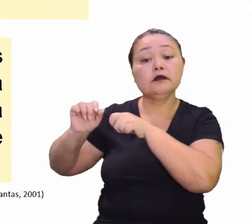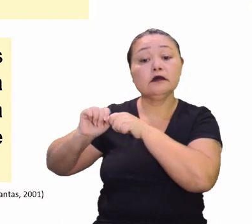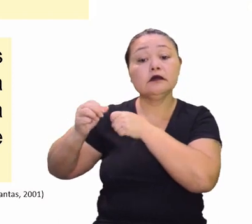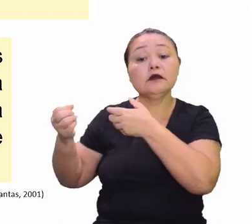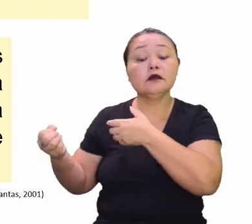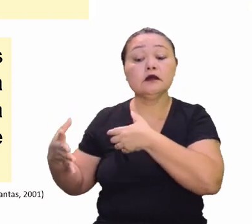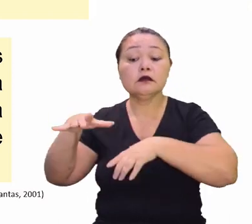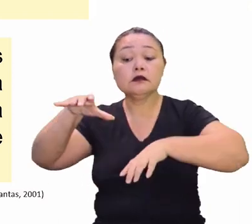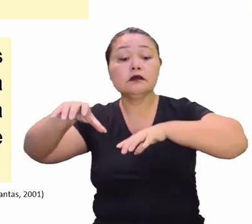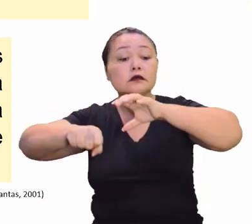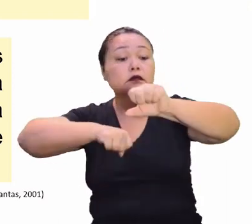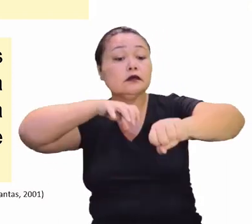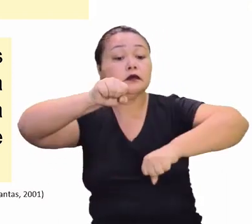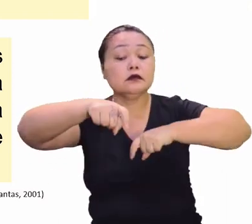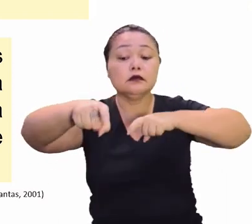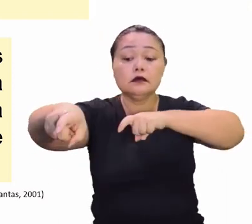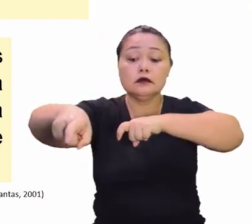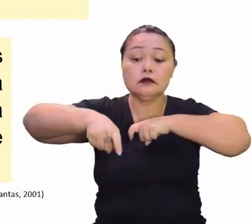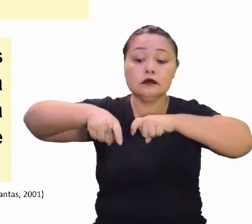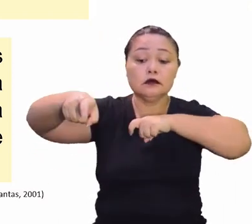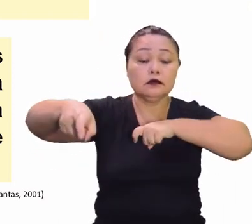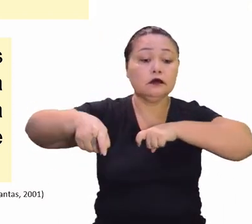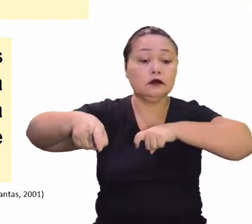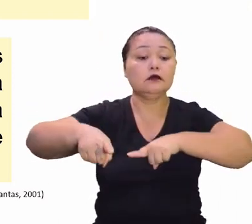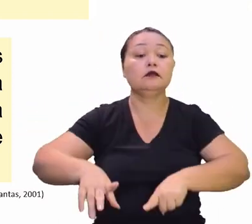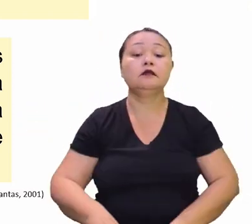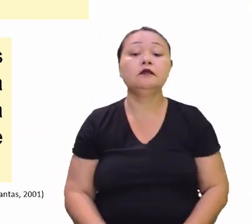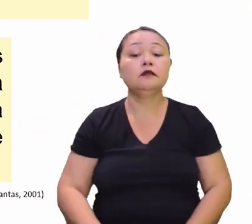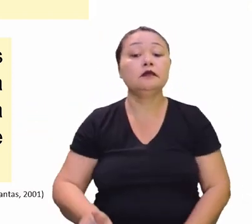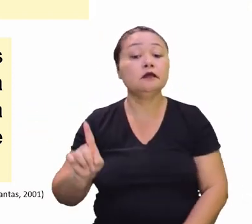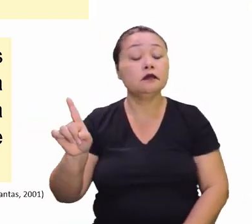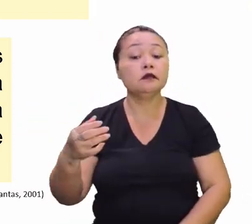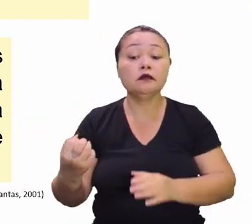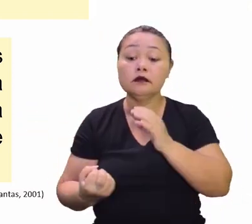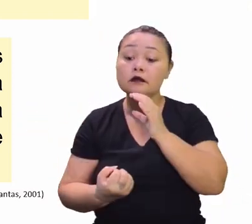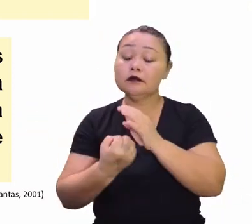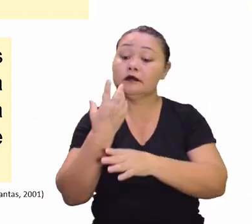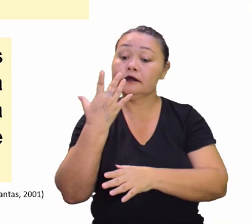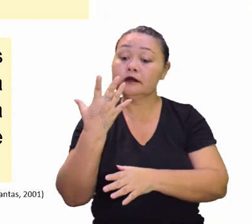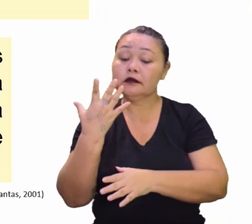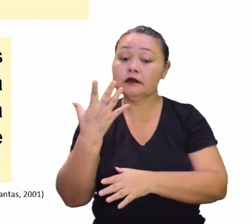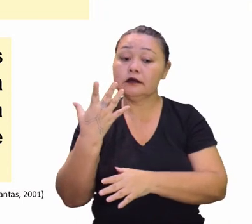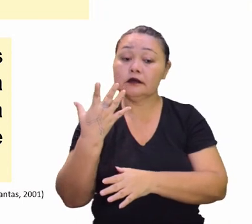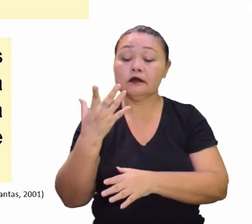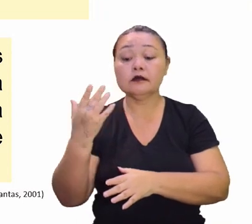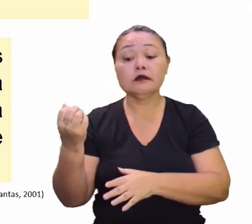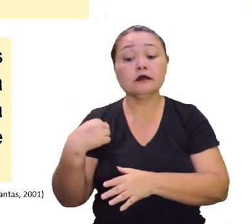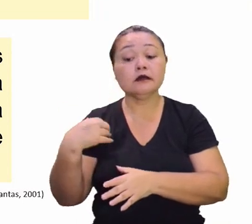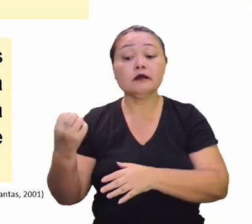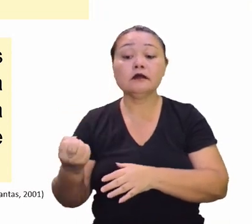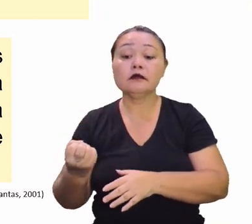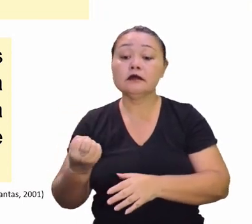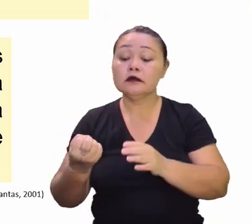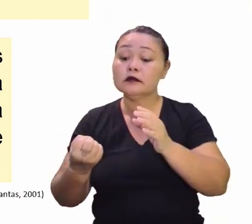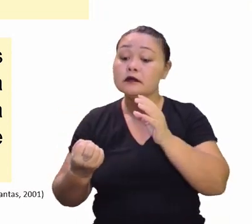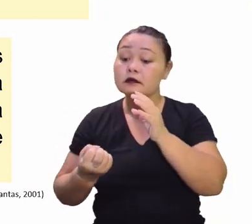criadas novas colônias agrícolas. Olha aí, Rogério. Então surge esses